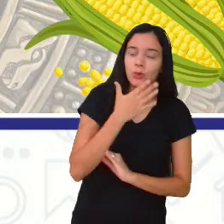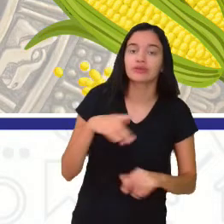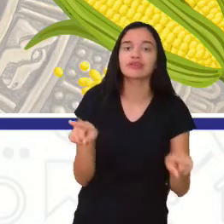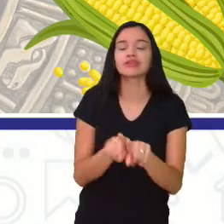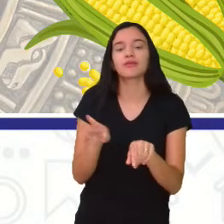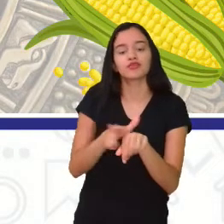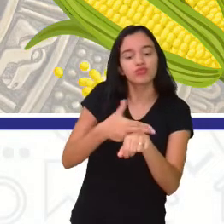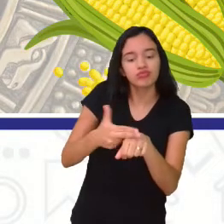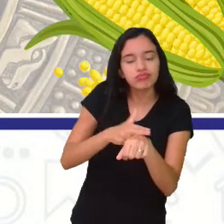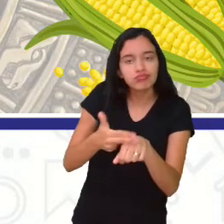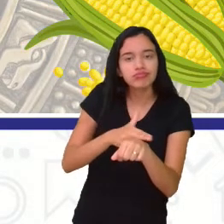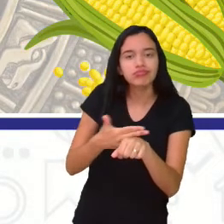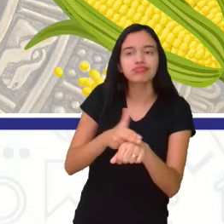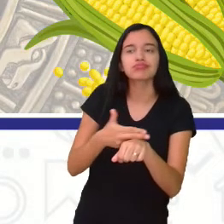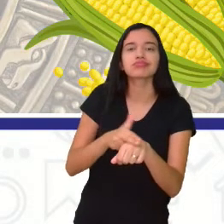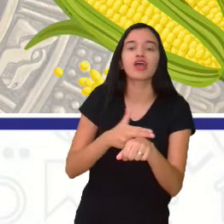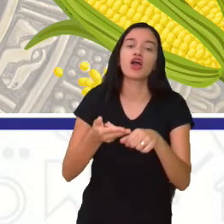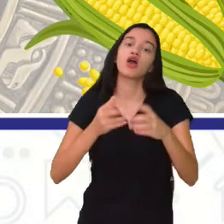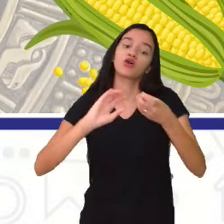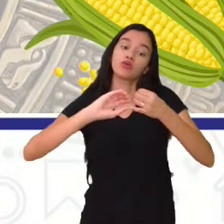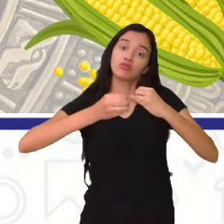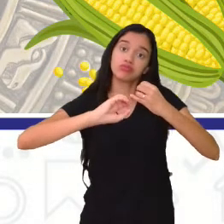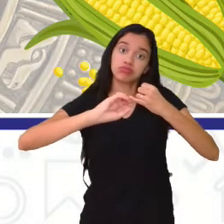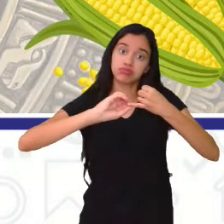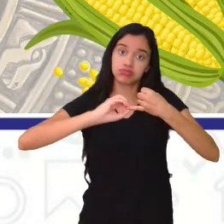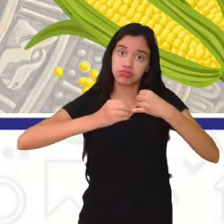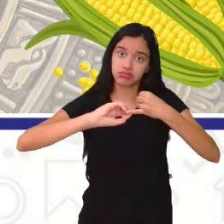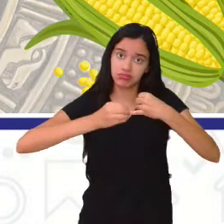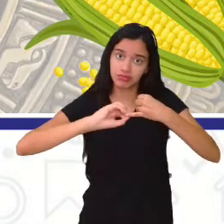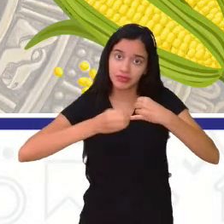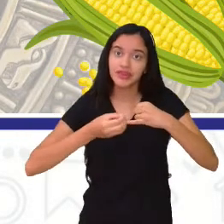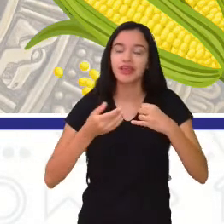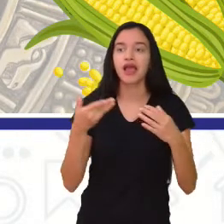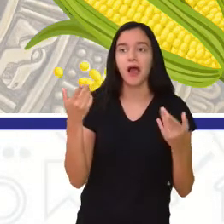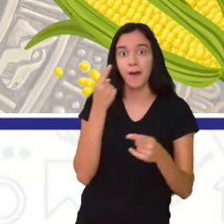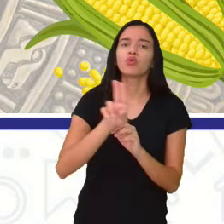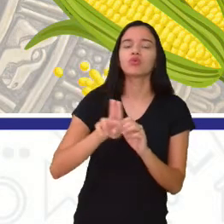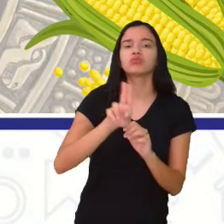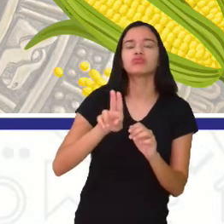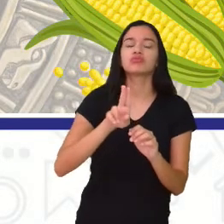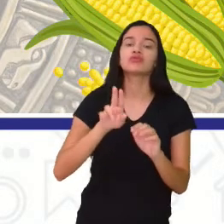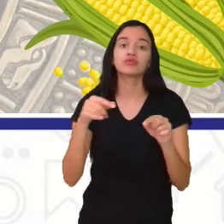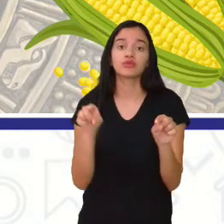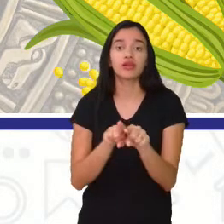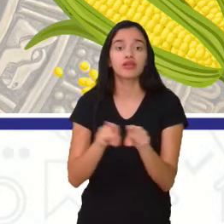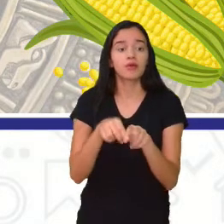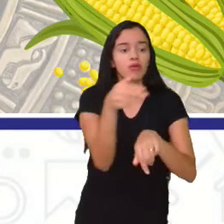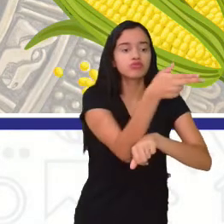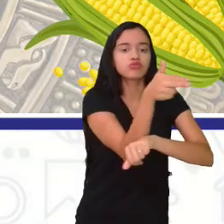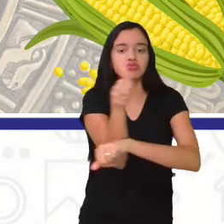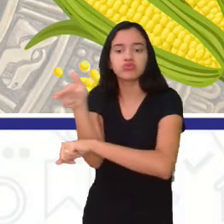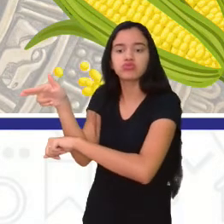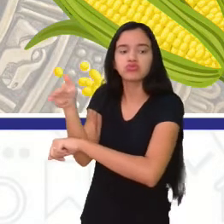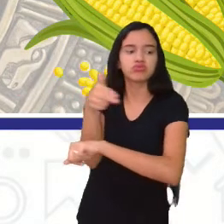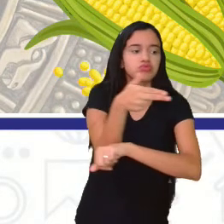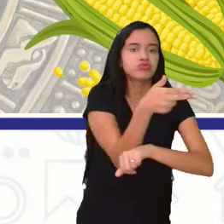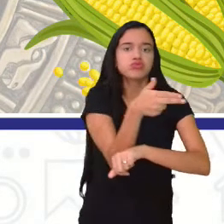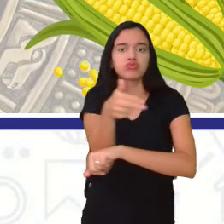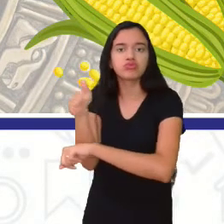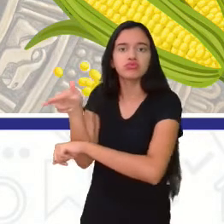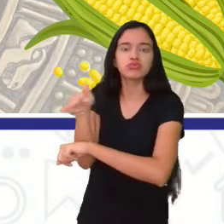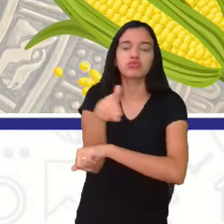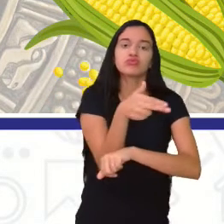e Moicanos, né? Aí você é lembrado do termo moicano, né? Porque virou um estilo, né, de corte de cabelo, né? Isso. Você faz